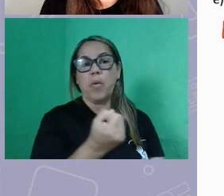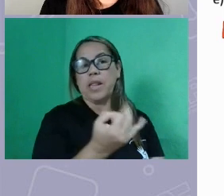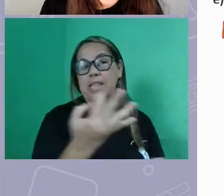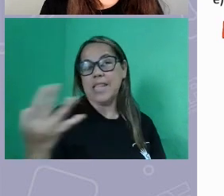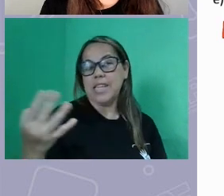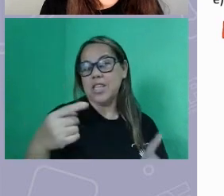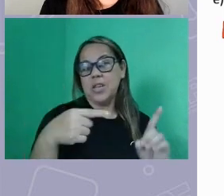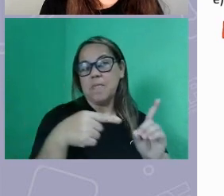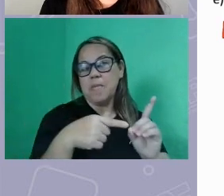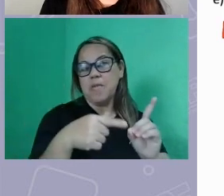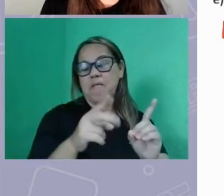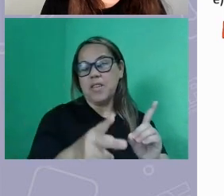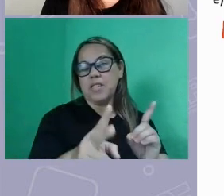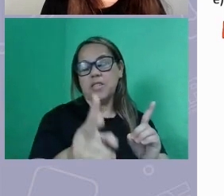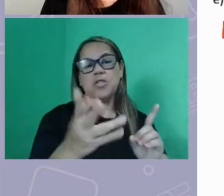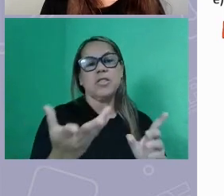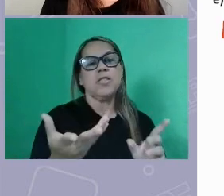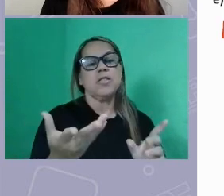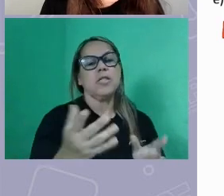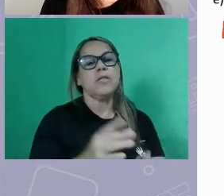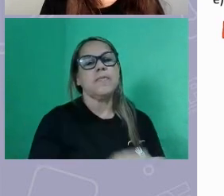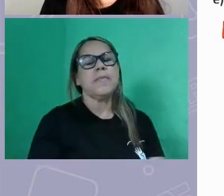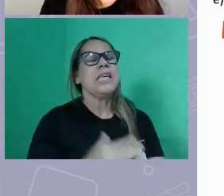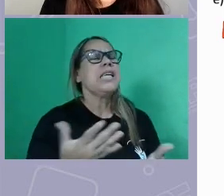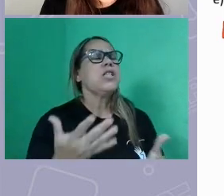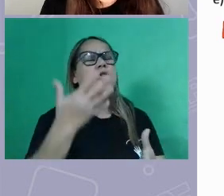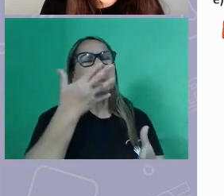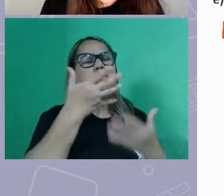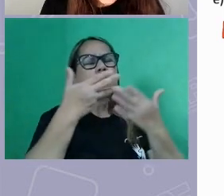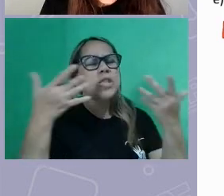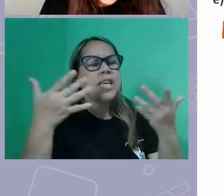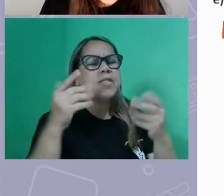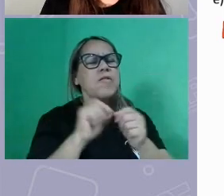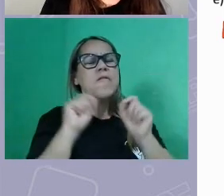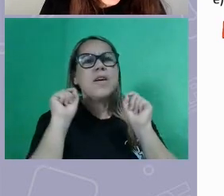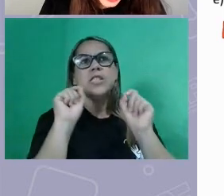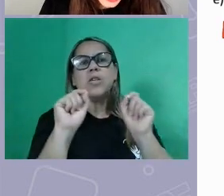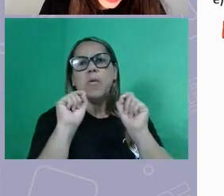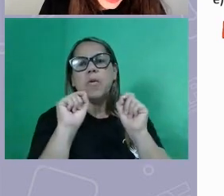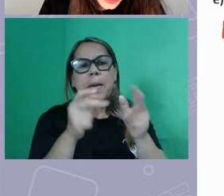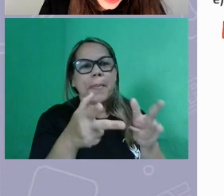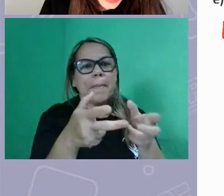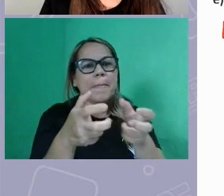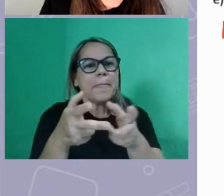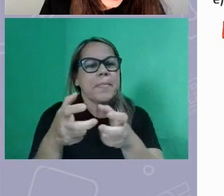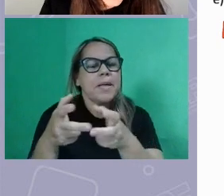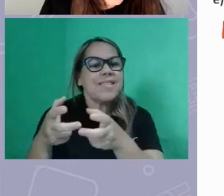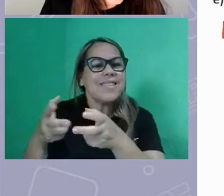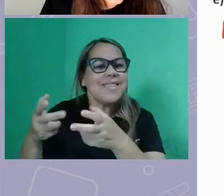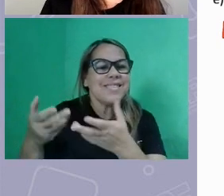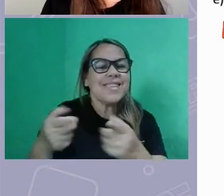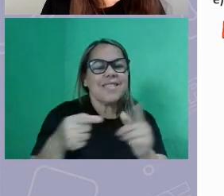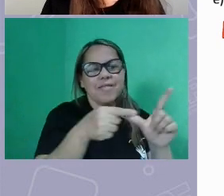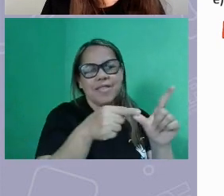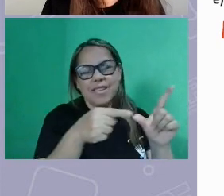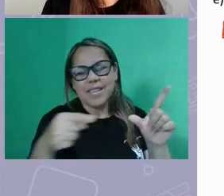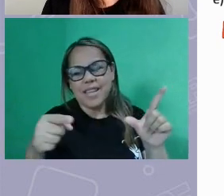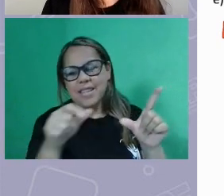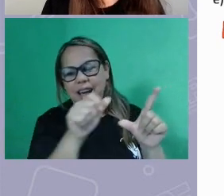gases ok então o é eu tenho que fazer pra identificar nessas retas A, B e C